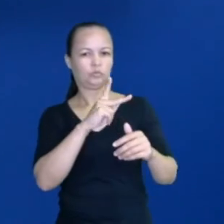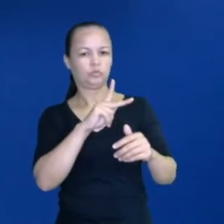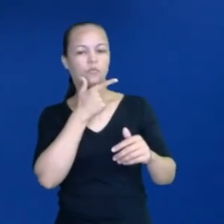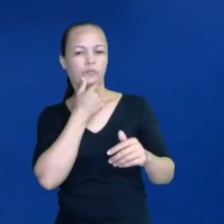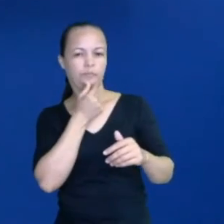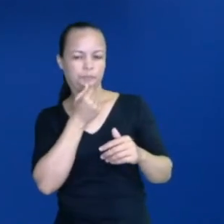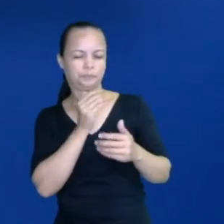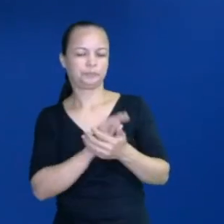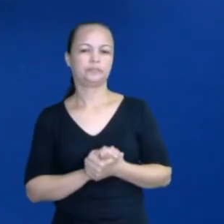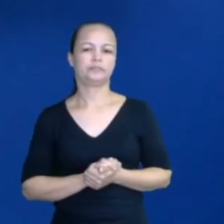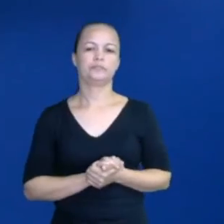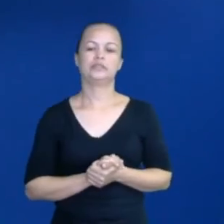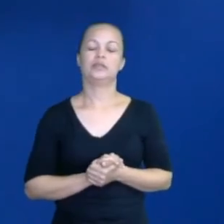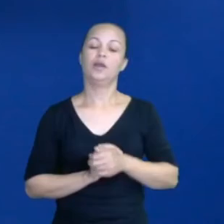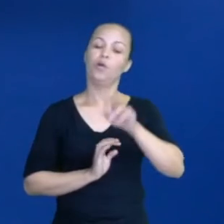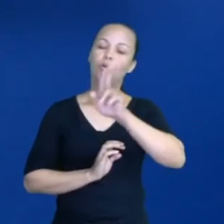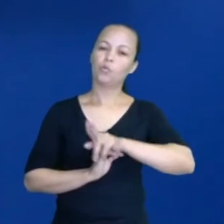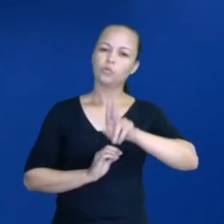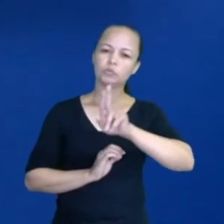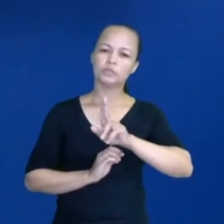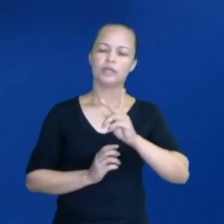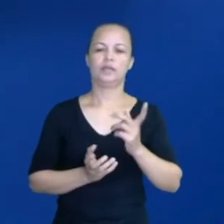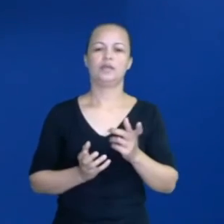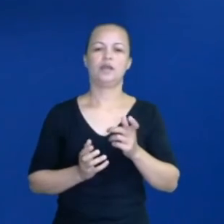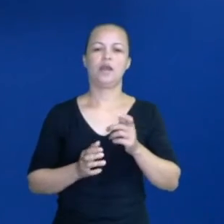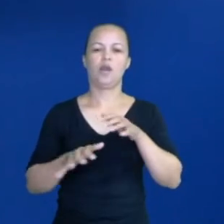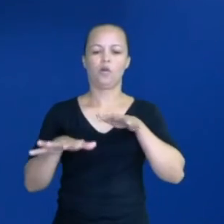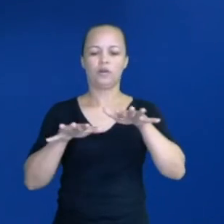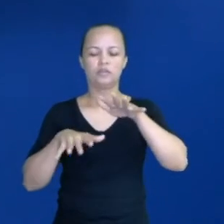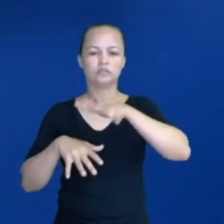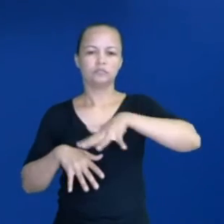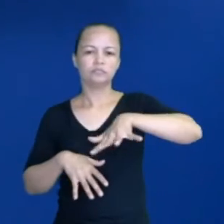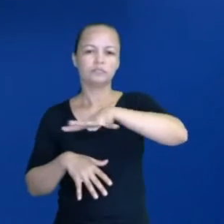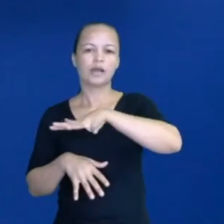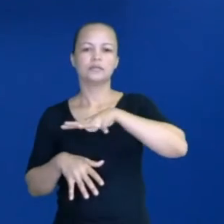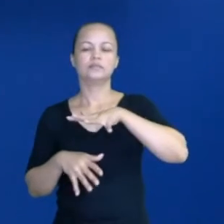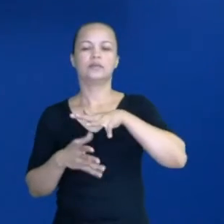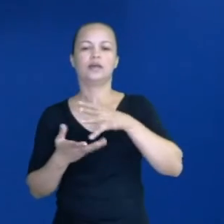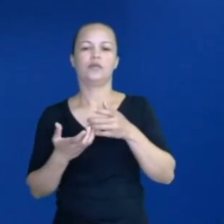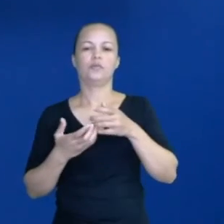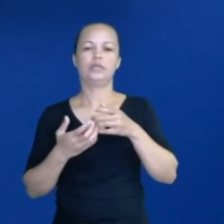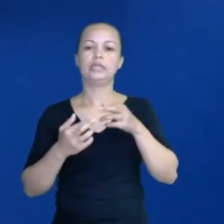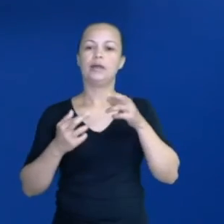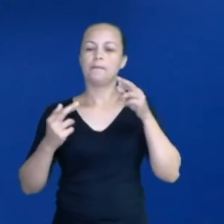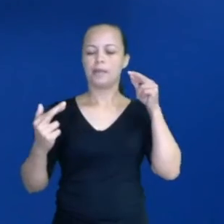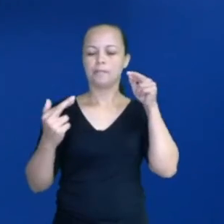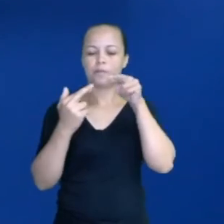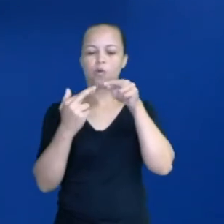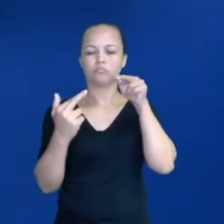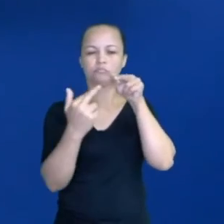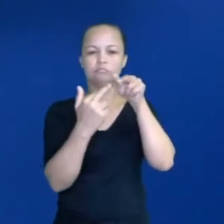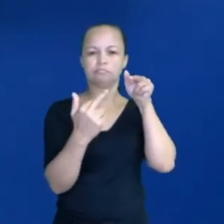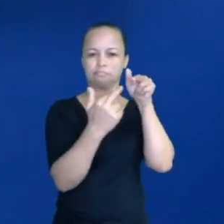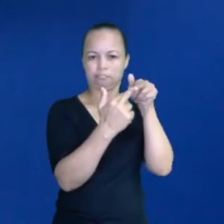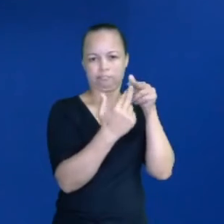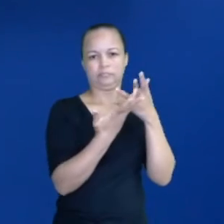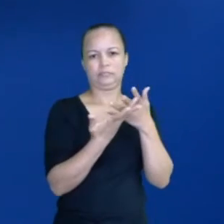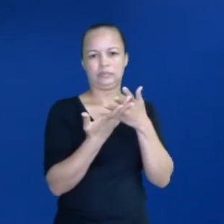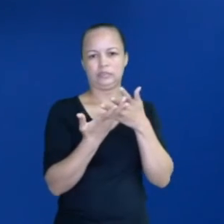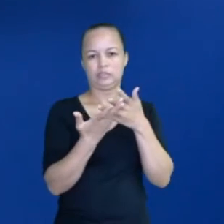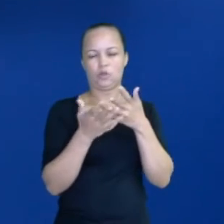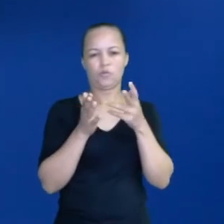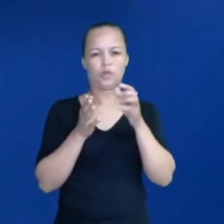Usei orientação espacial e usei pontos de referência. Então, eu elaborei um